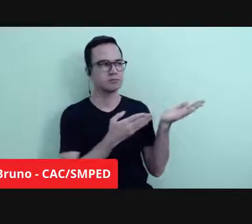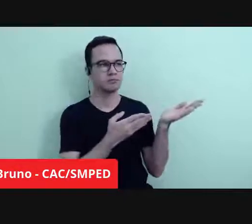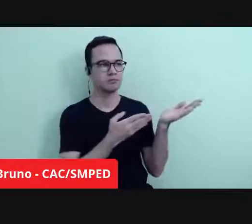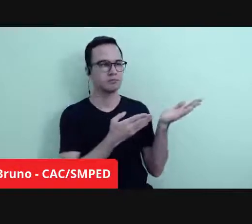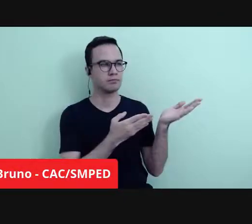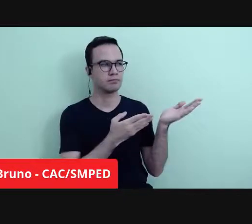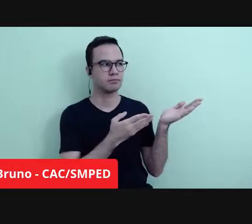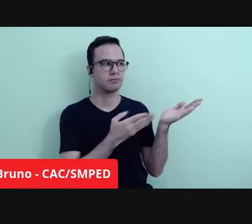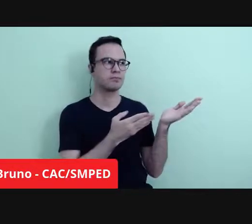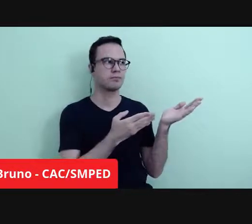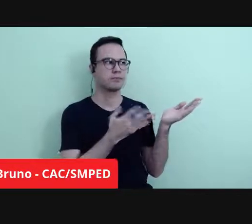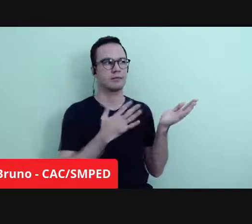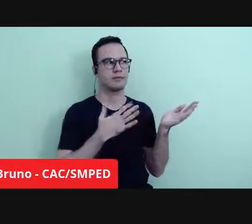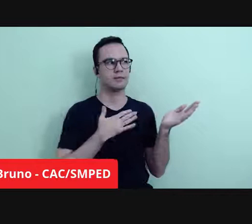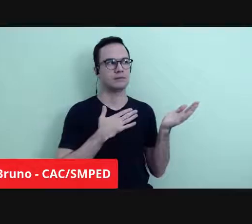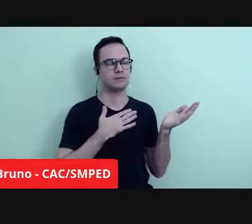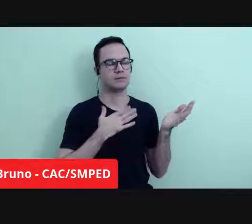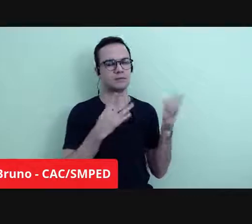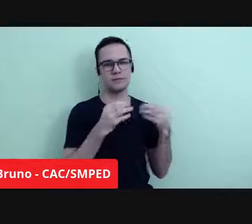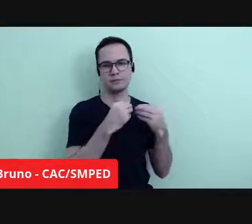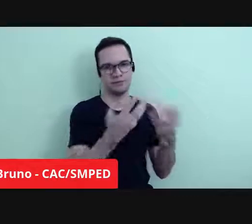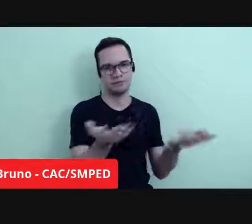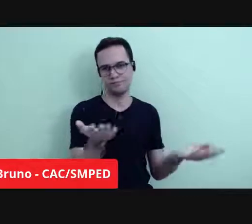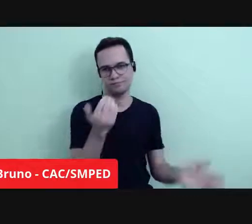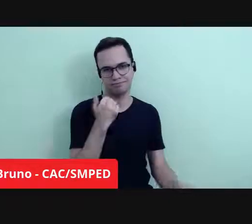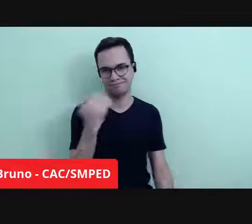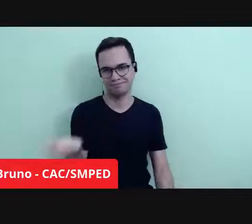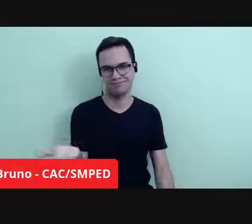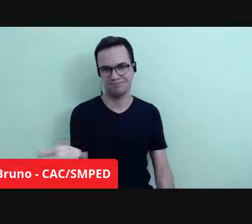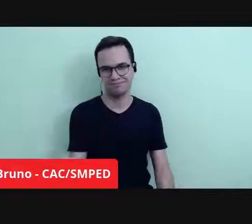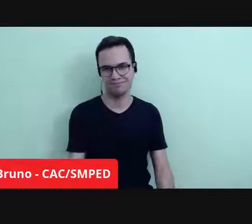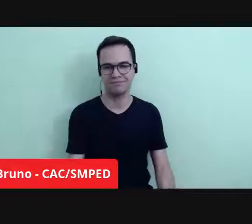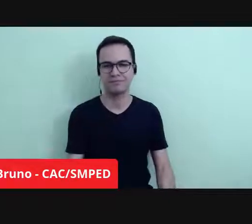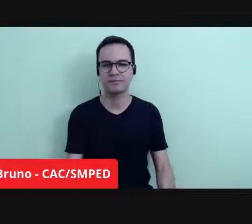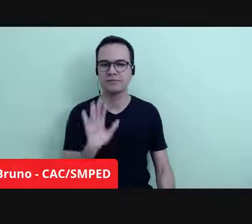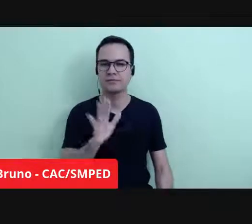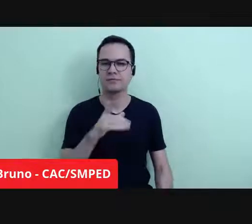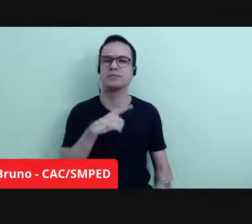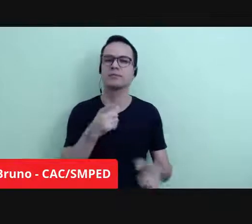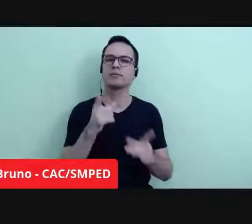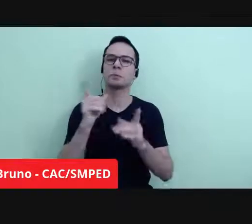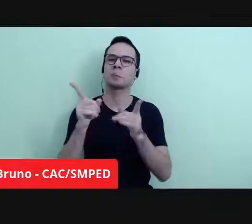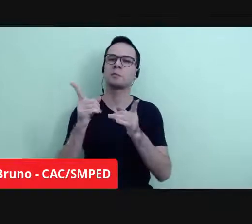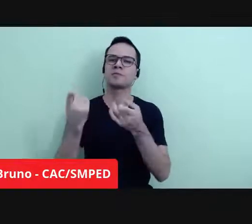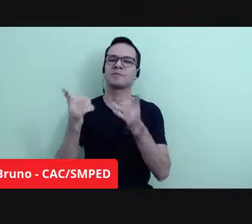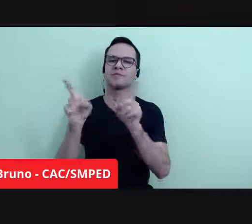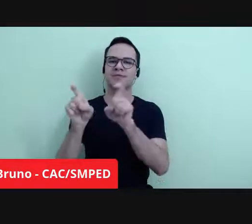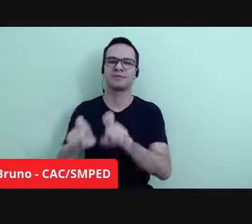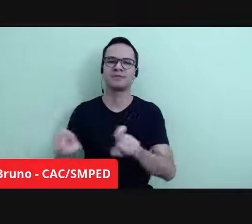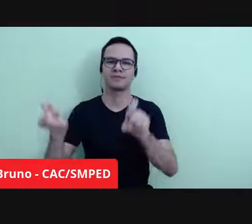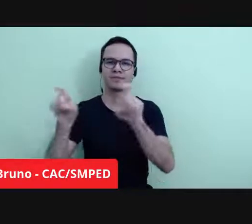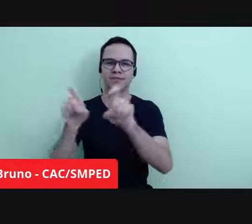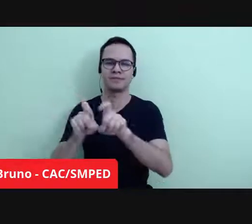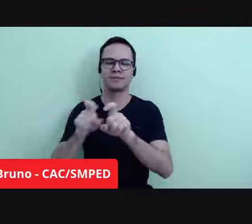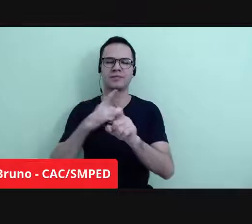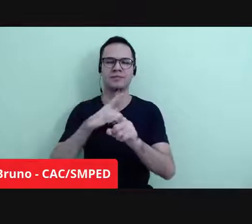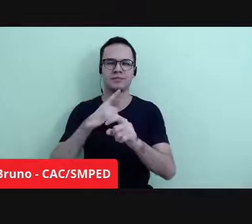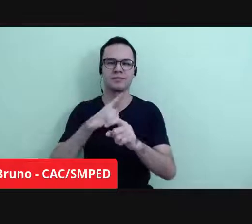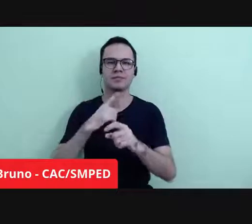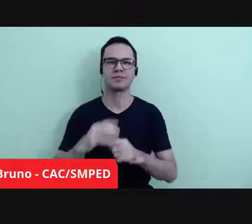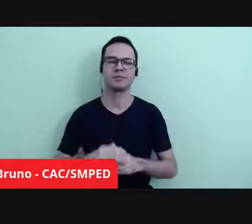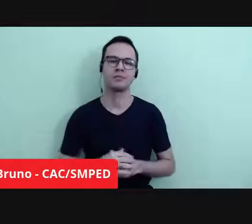ter sorteio, porque não tem nem como sortear, mas tem a versão digital nesse link, né? Então nesse link tem a versão